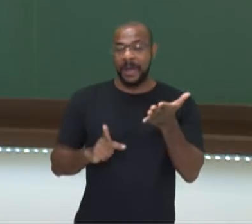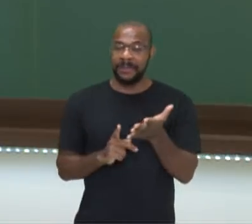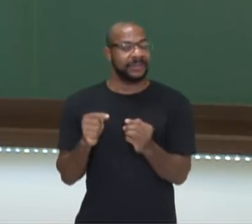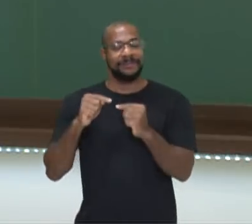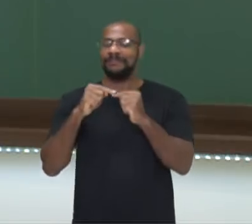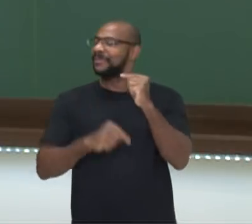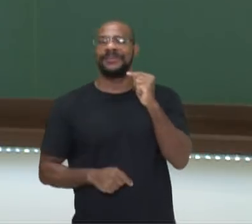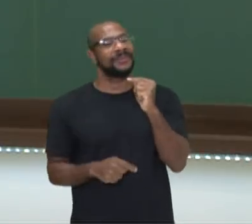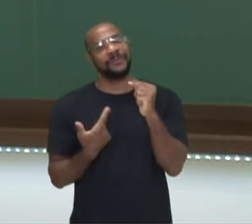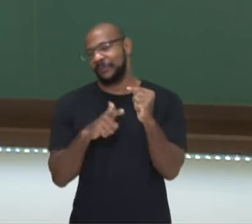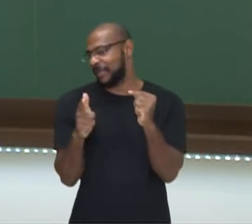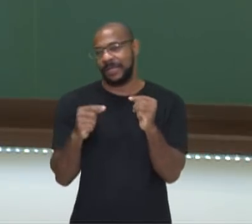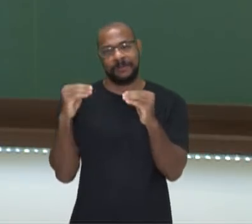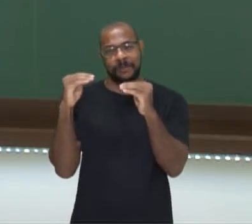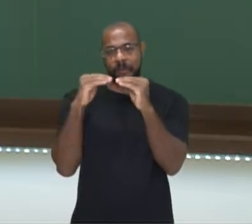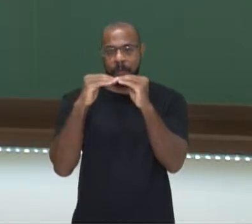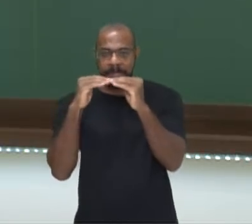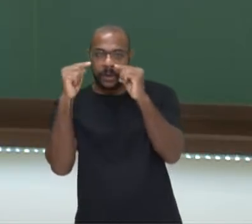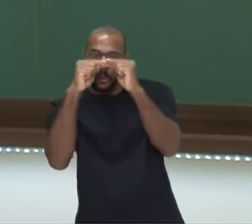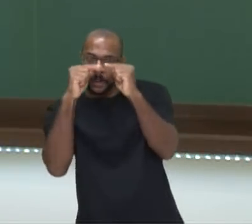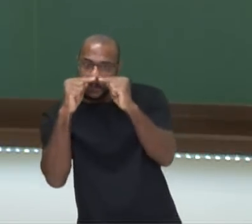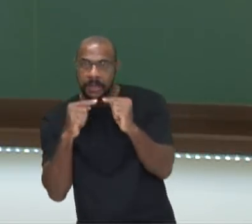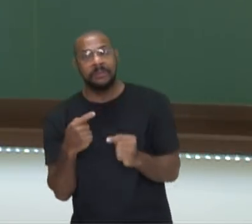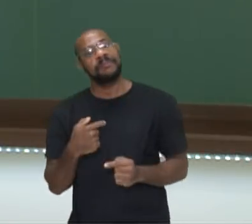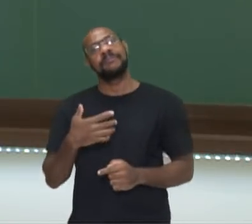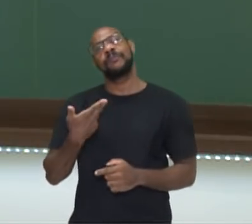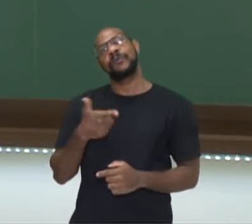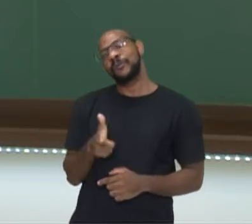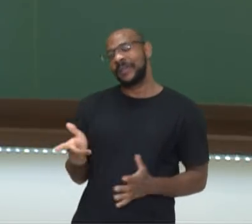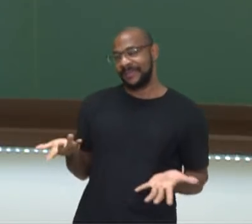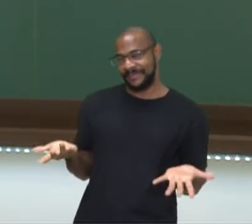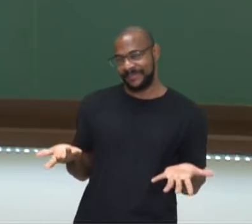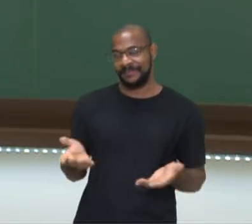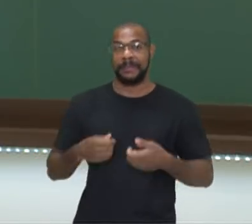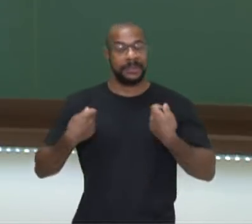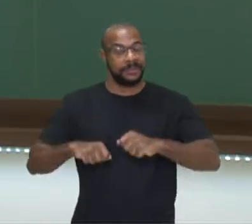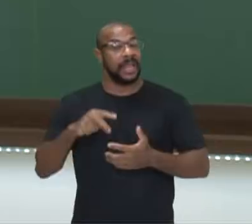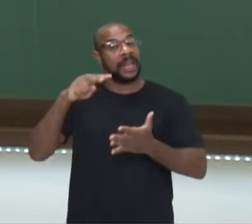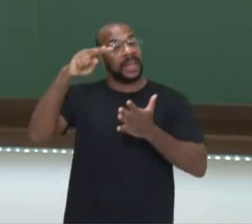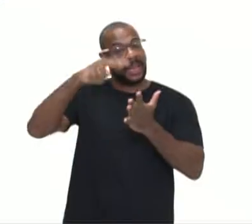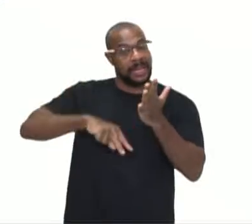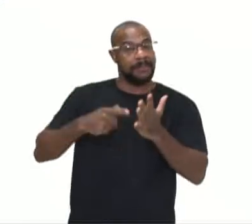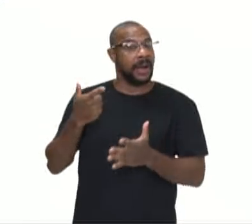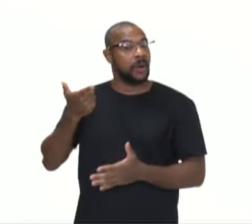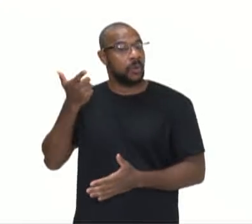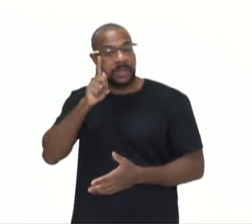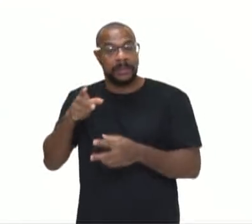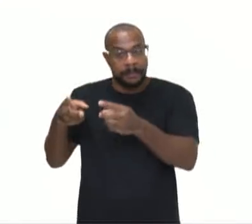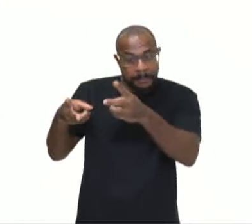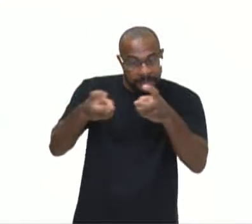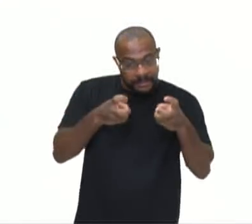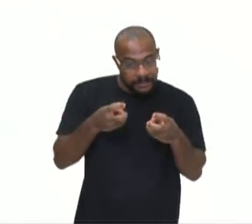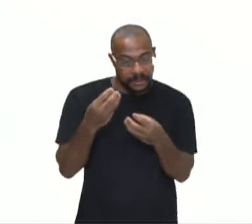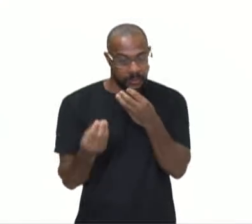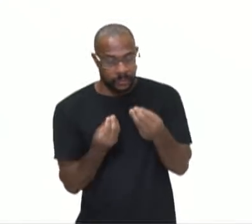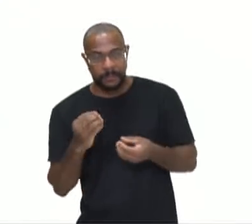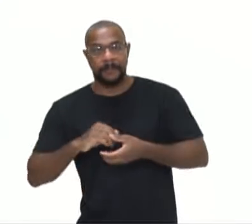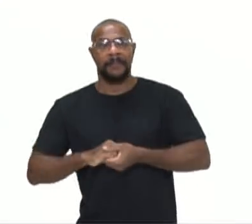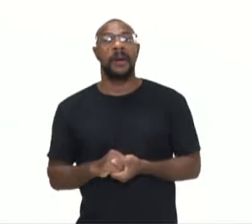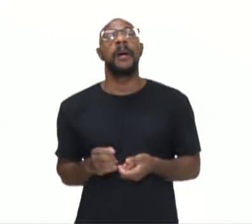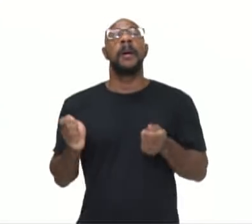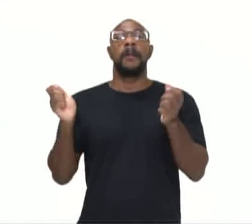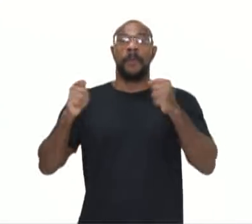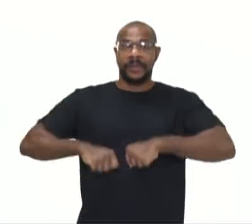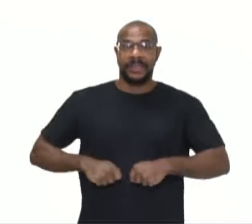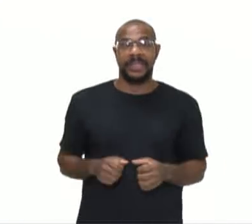aí, depende da nossa capacidade de ler para conseguir interpretar. Pode ser regular ou